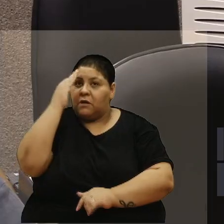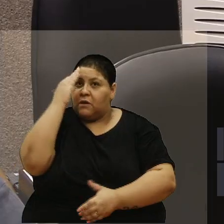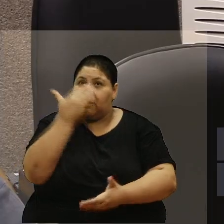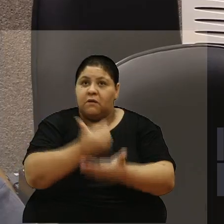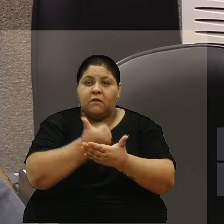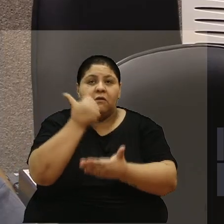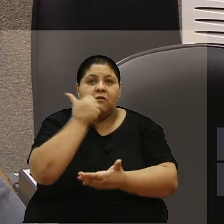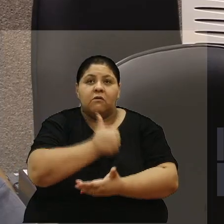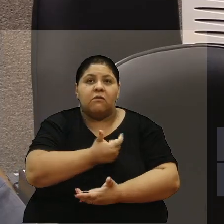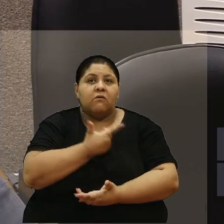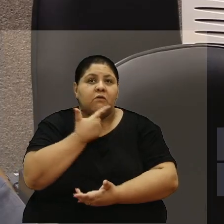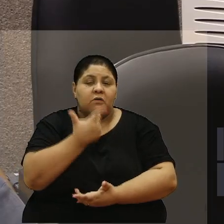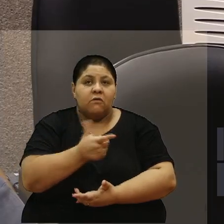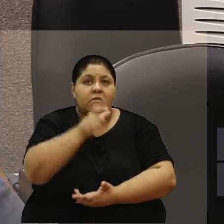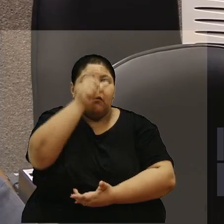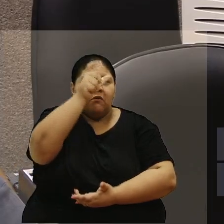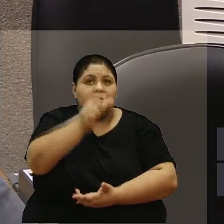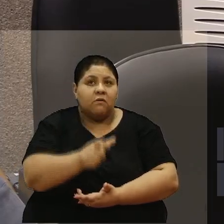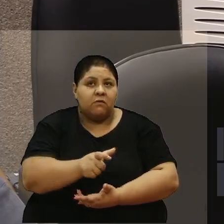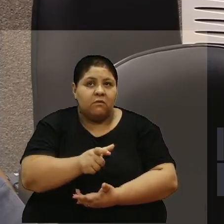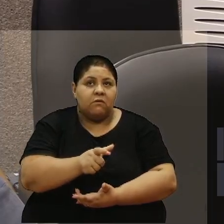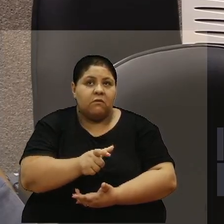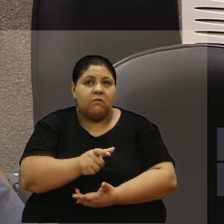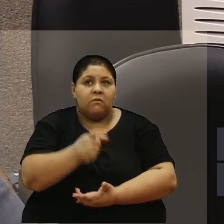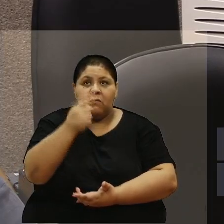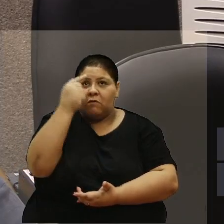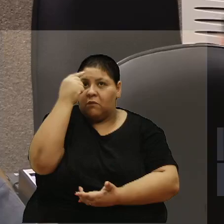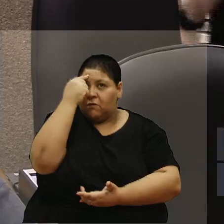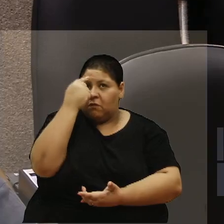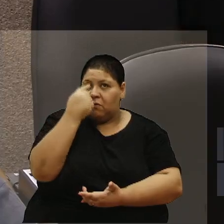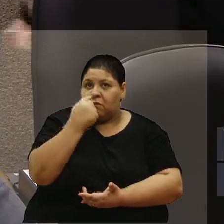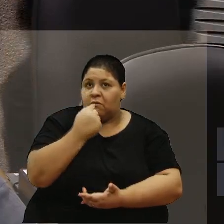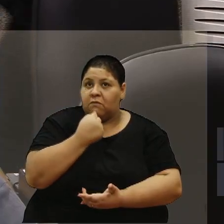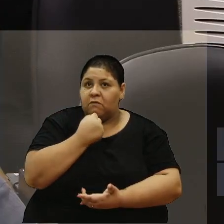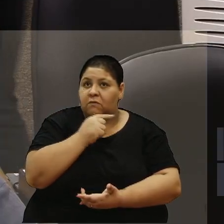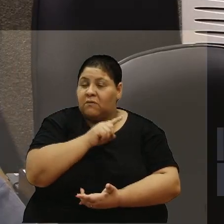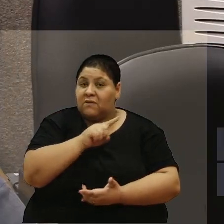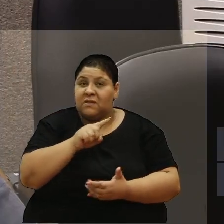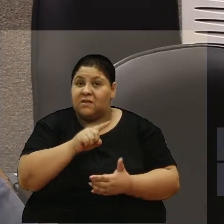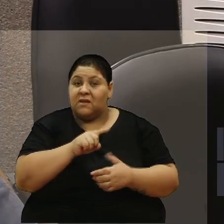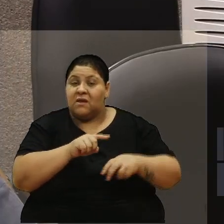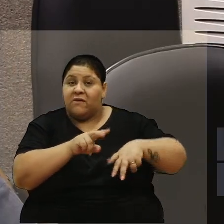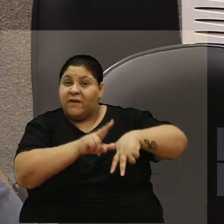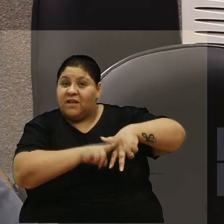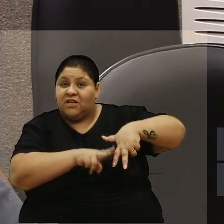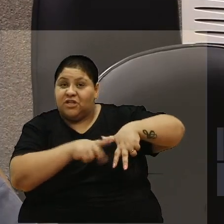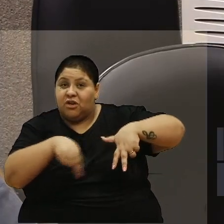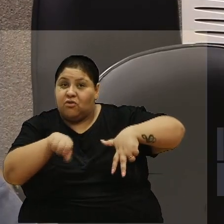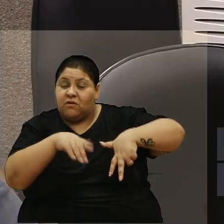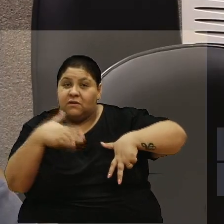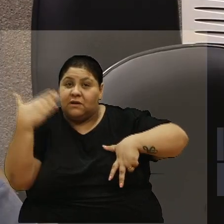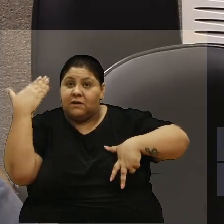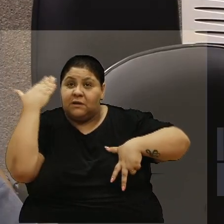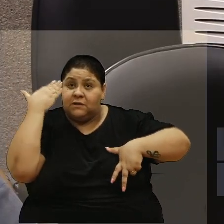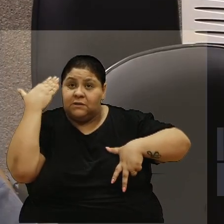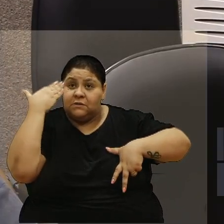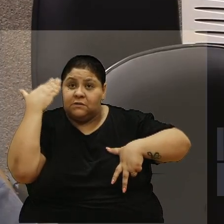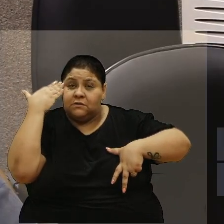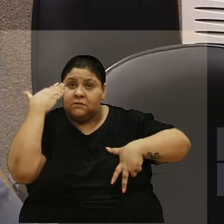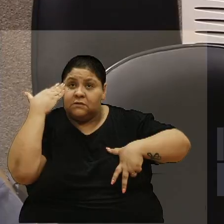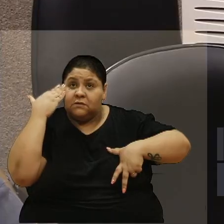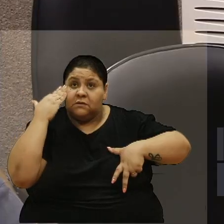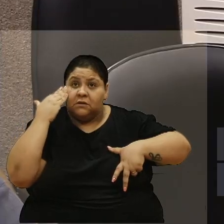e não estou falando das pessoas que se identificam, não é questão de gênero, mas nós sabemos que não, dentro